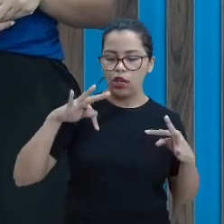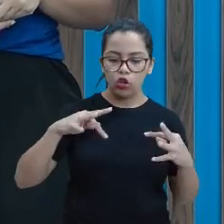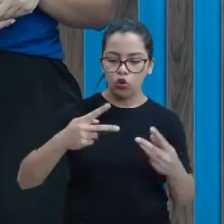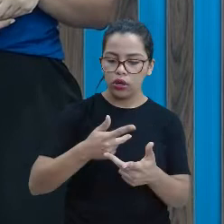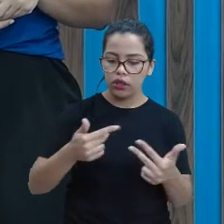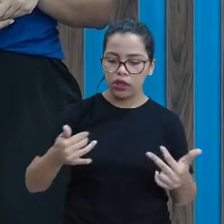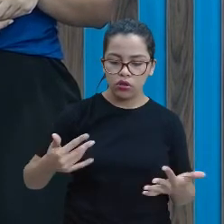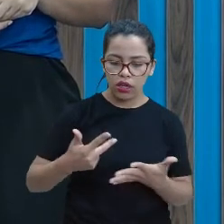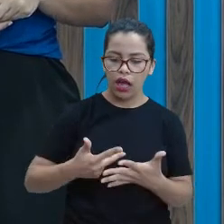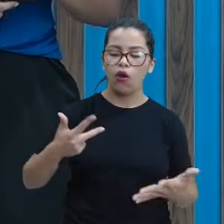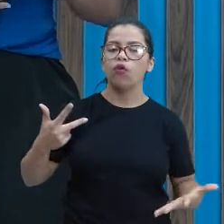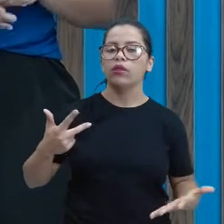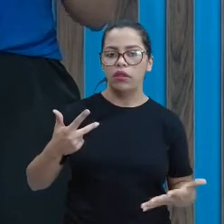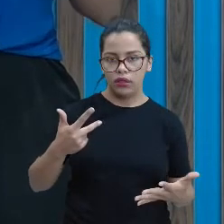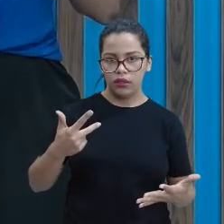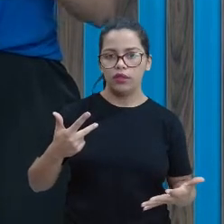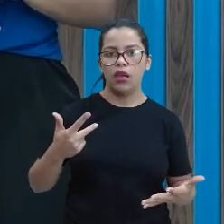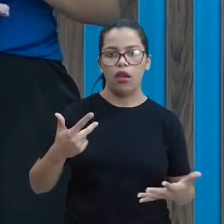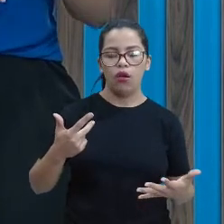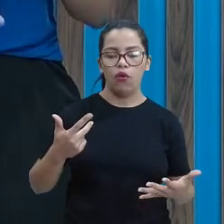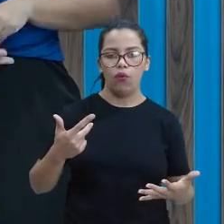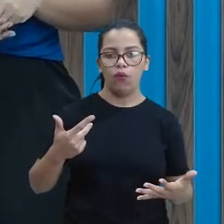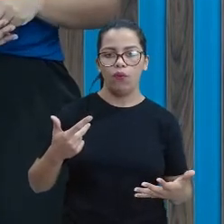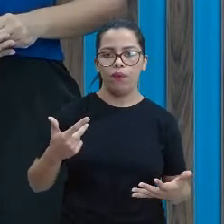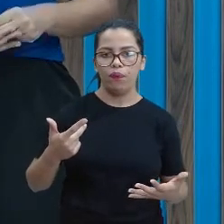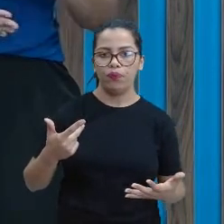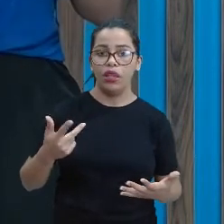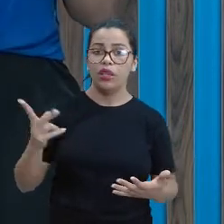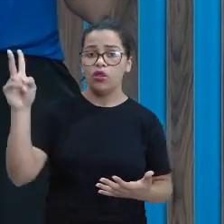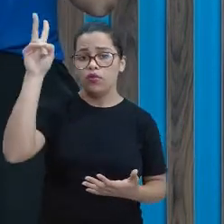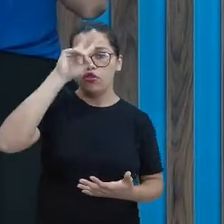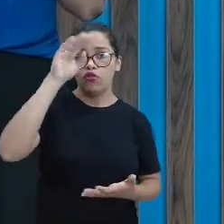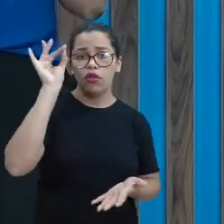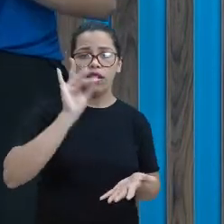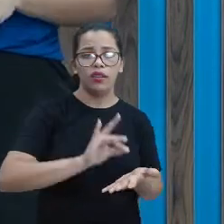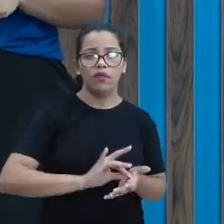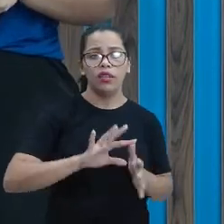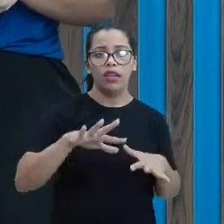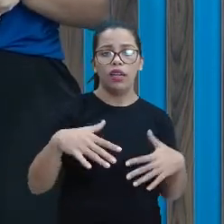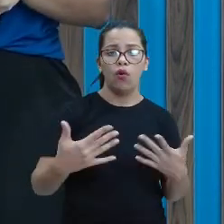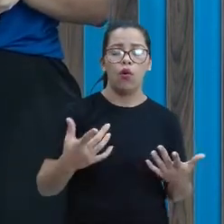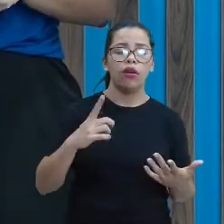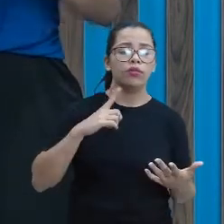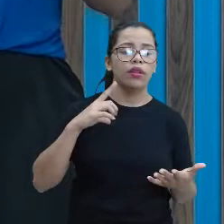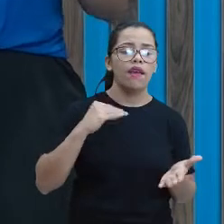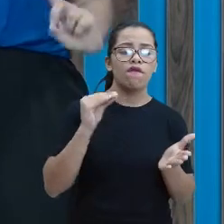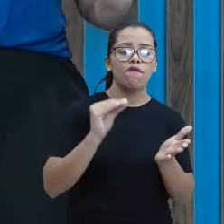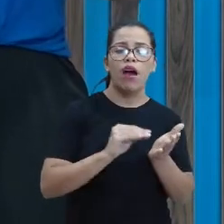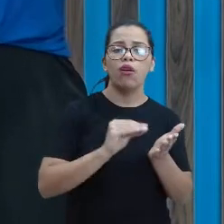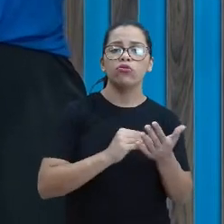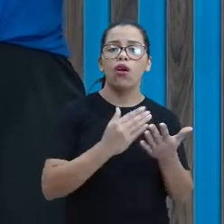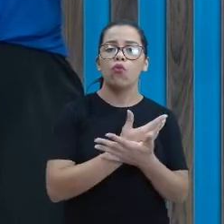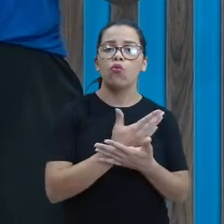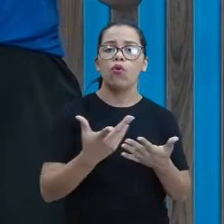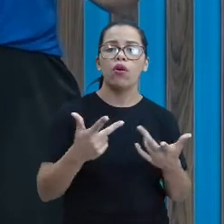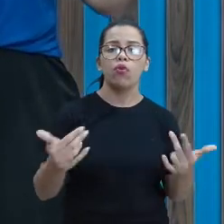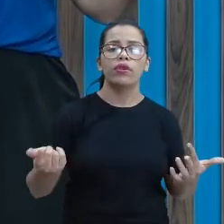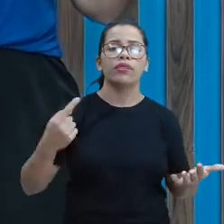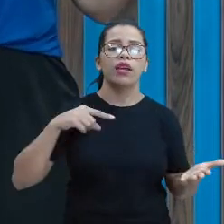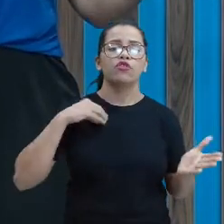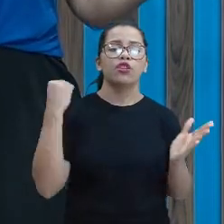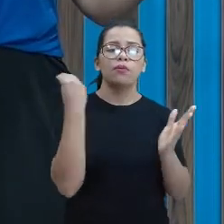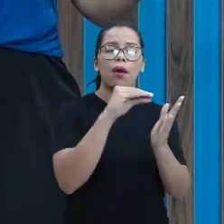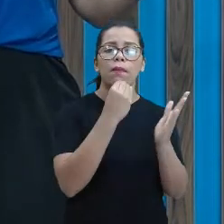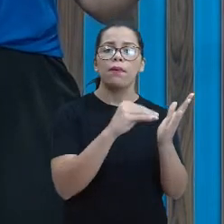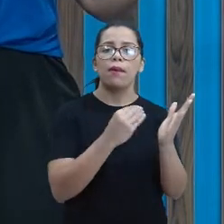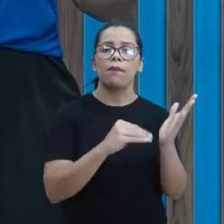detalhes. E quando há lacunas da memória, a gente preenche com a ficção. O próprio ato de narrar uma